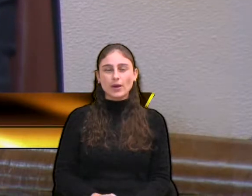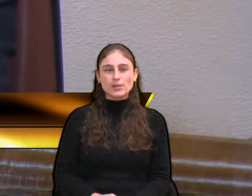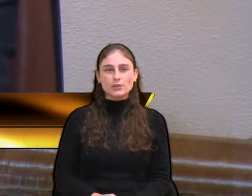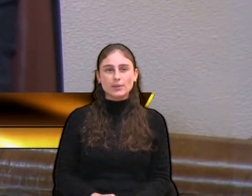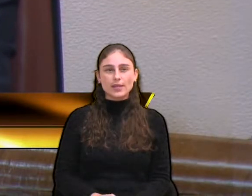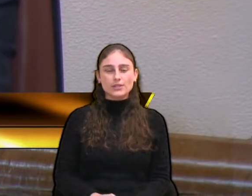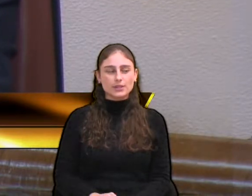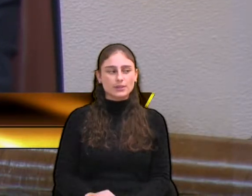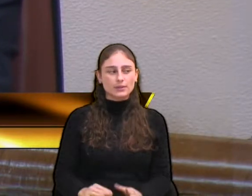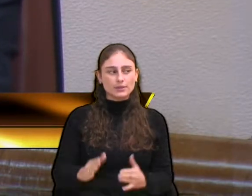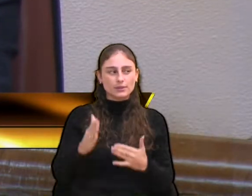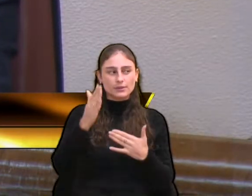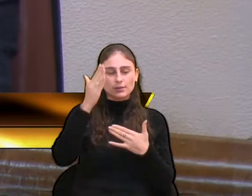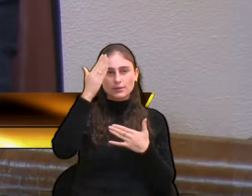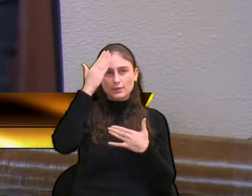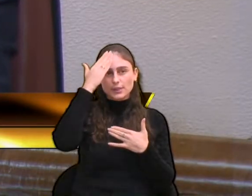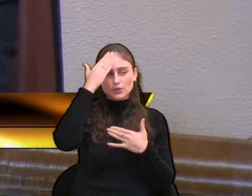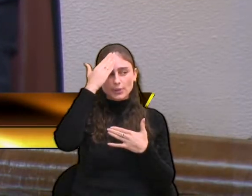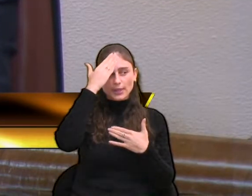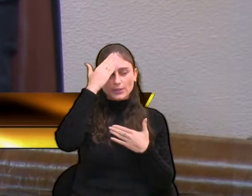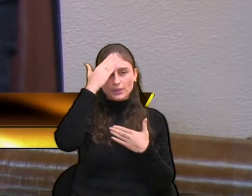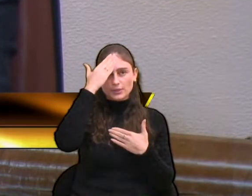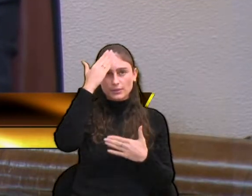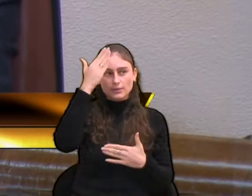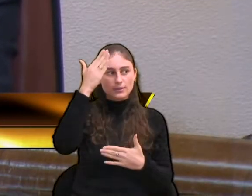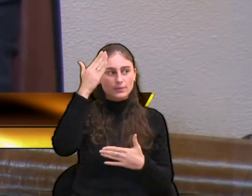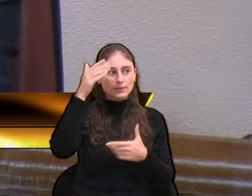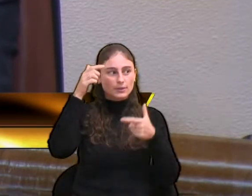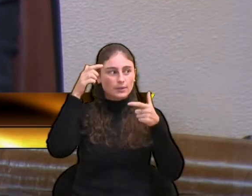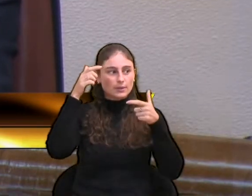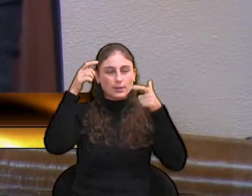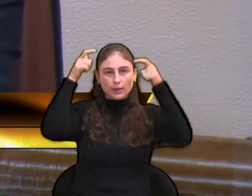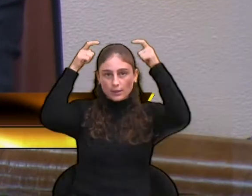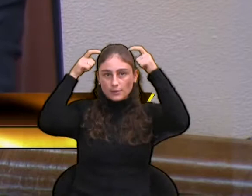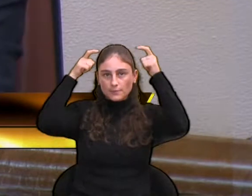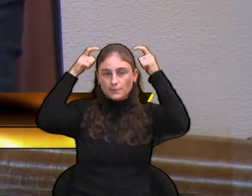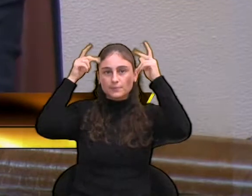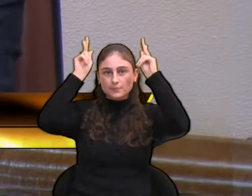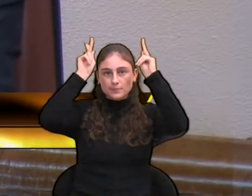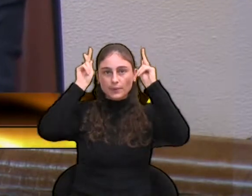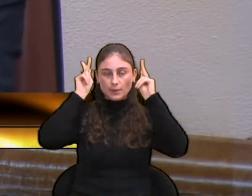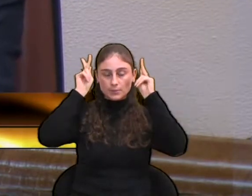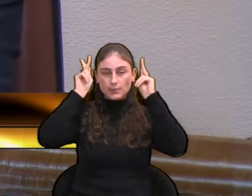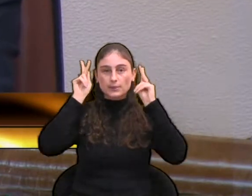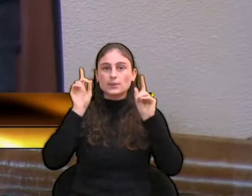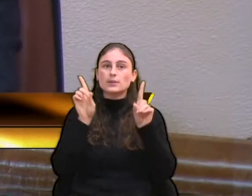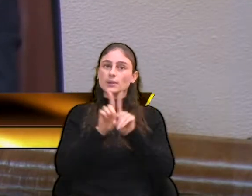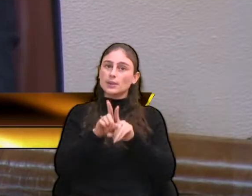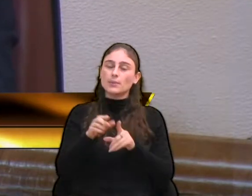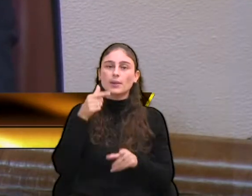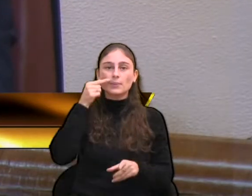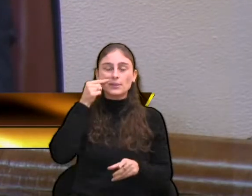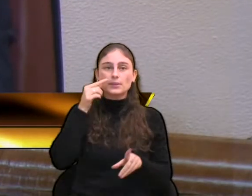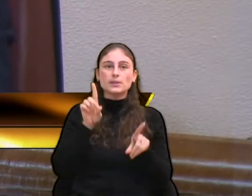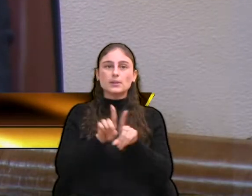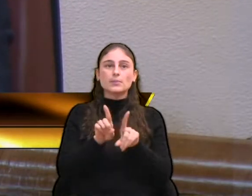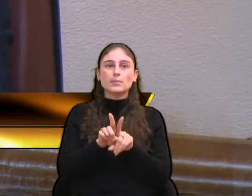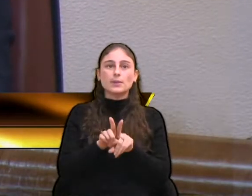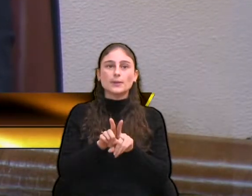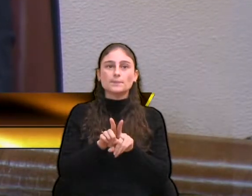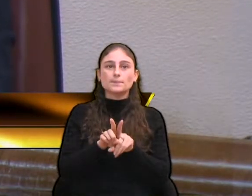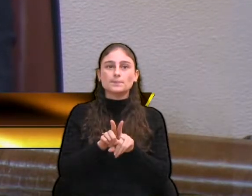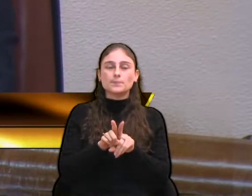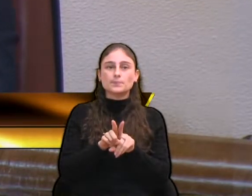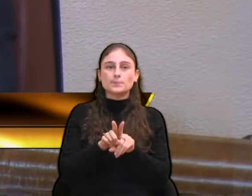Muito obrigado, Rainha Rafaele e as princesas Patrícia e Laura, pela presença, principalmente. Eu tenho